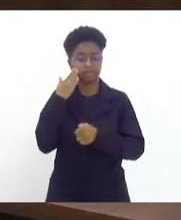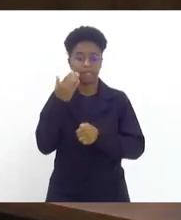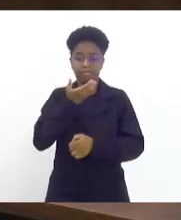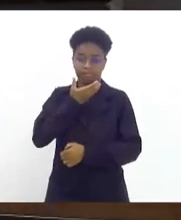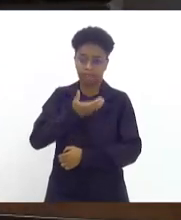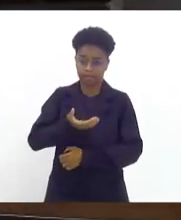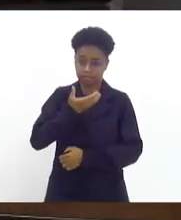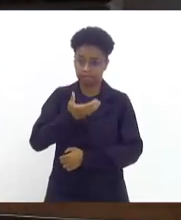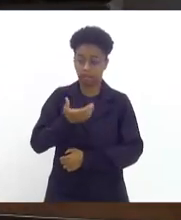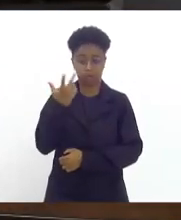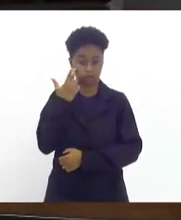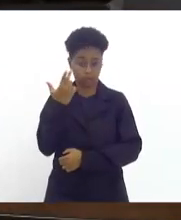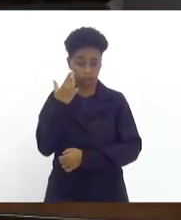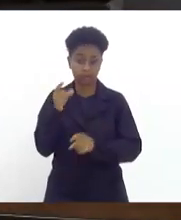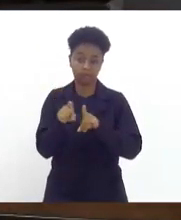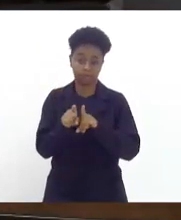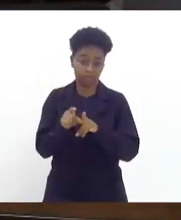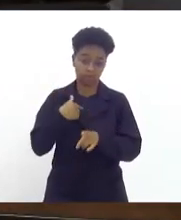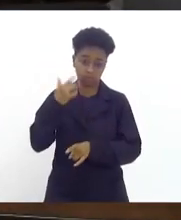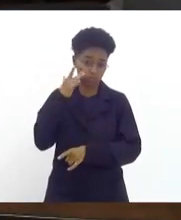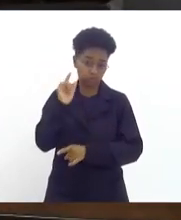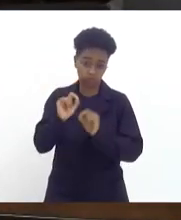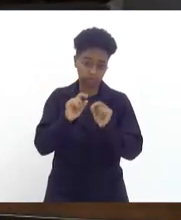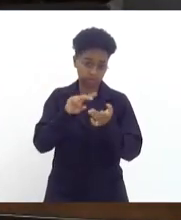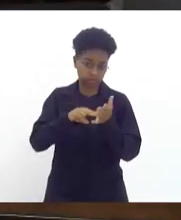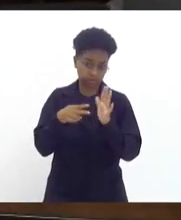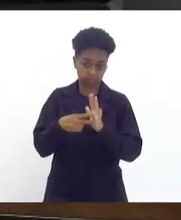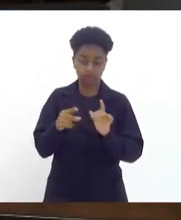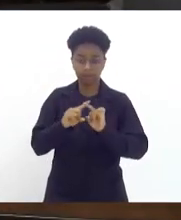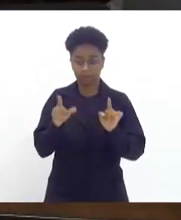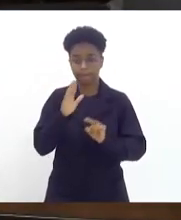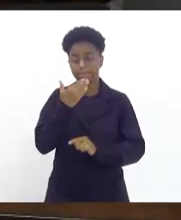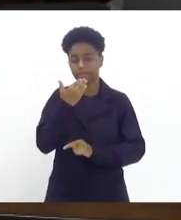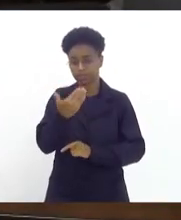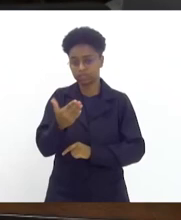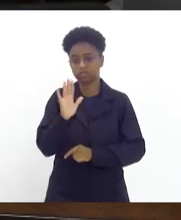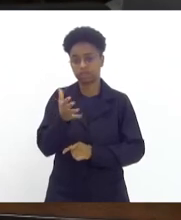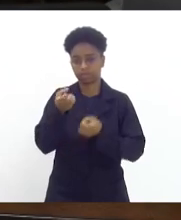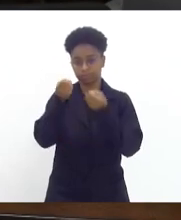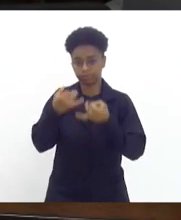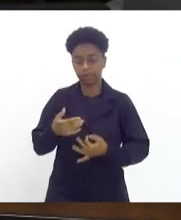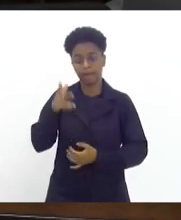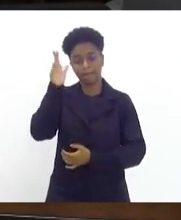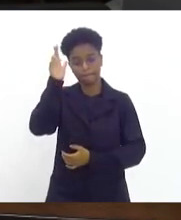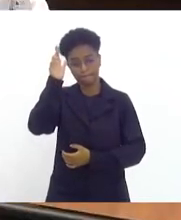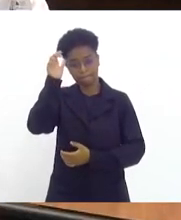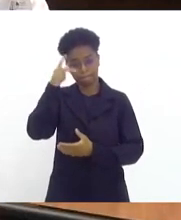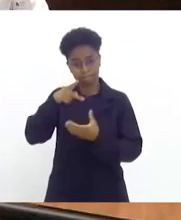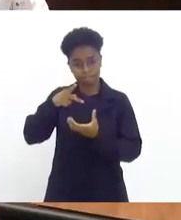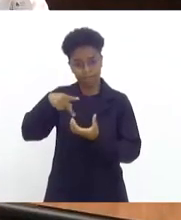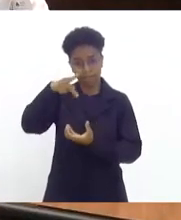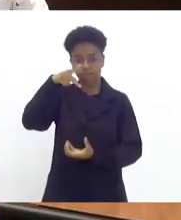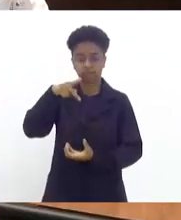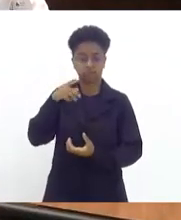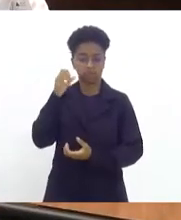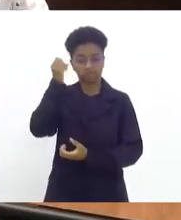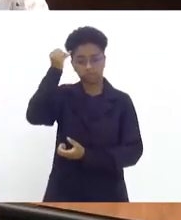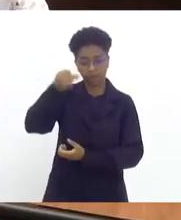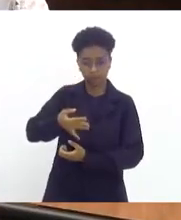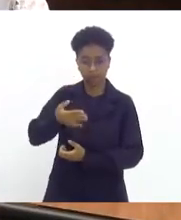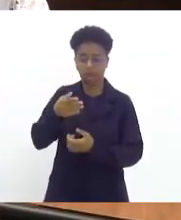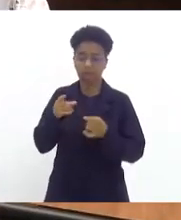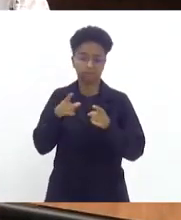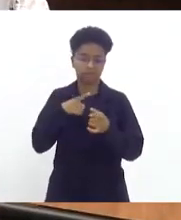Normal também que eu não sei do que se trata mas já pedi para que que haja explicação Páscoa pernoite E por aí vai